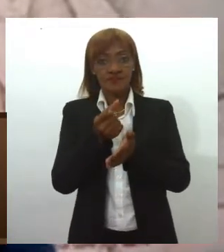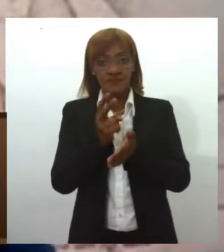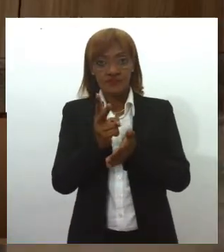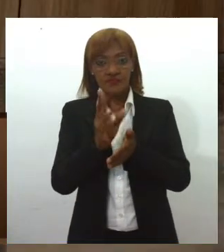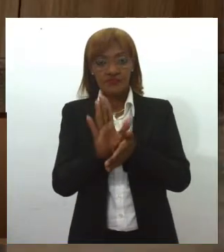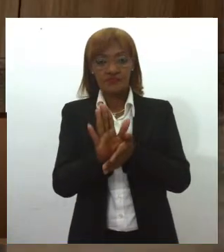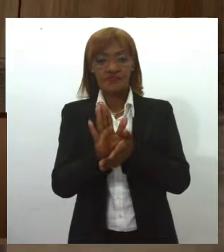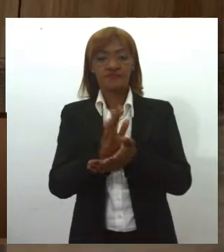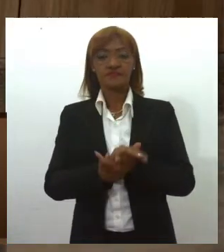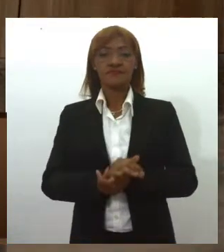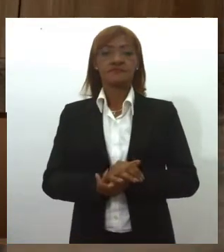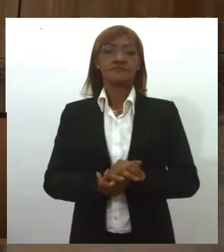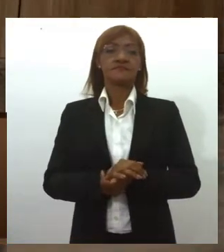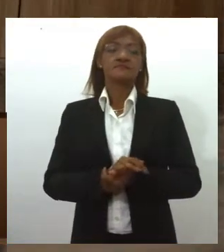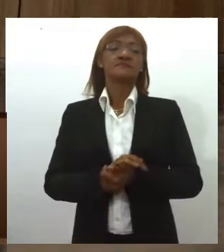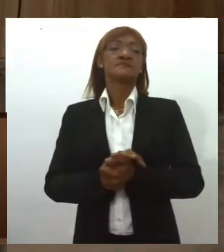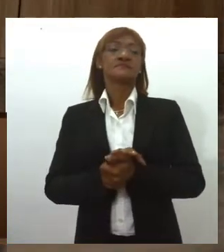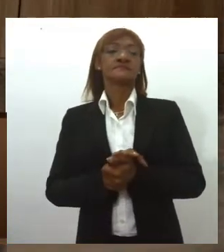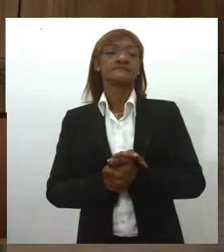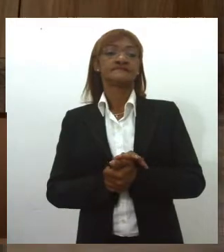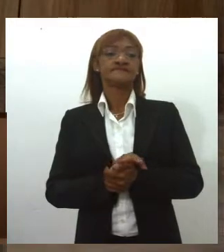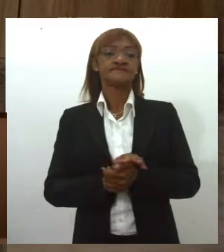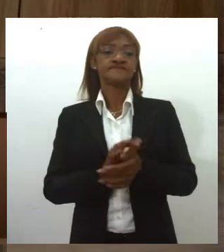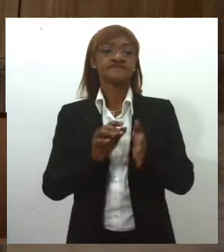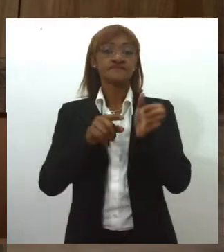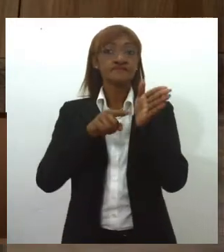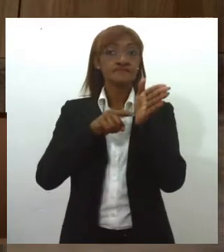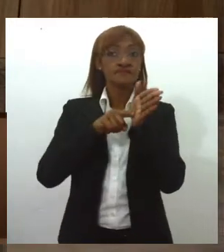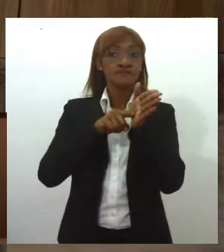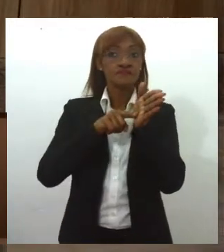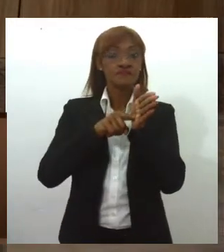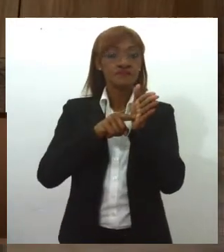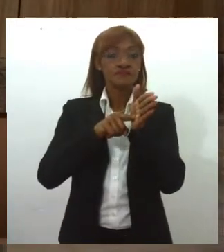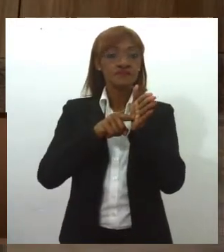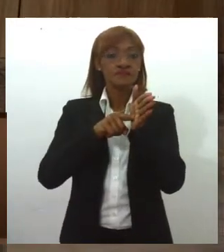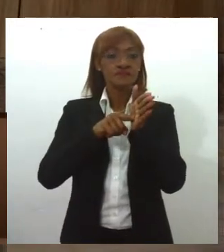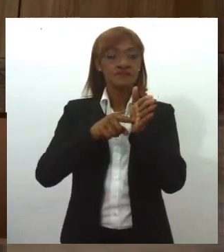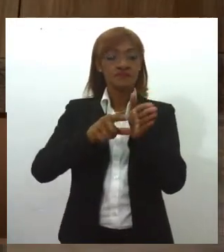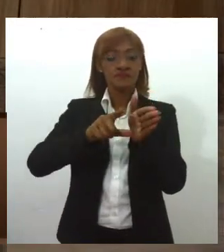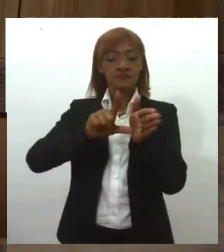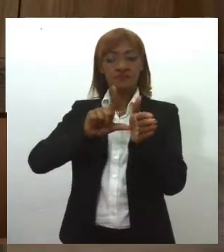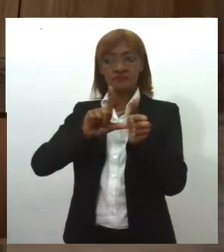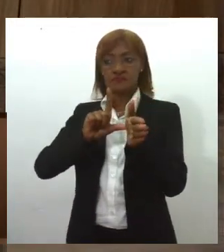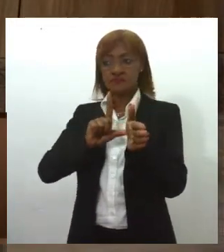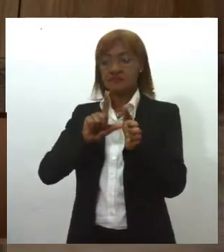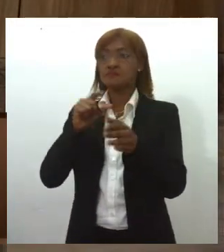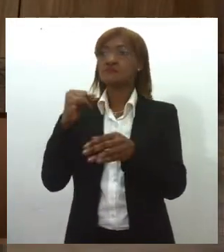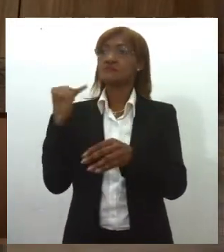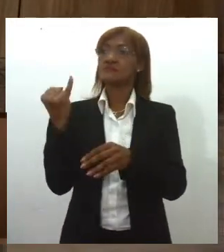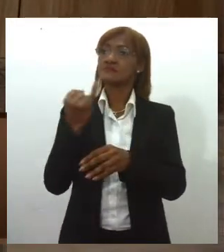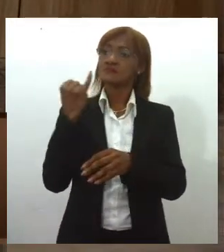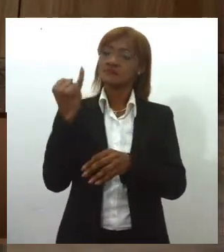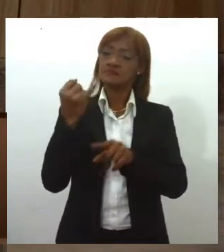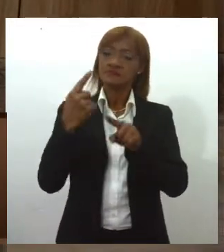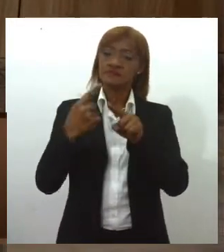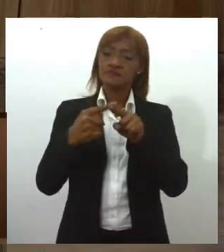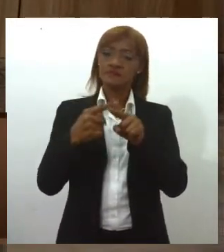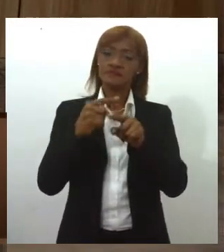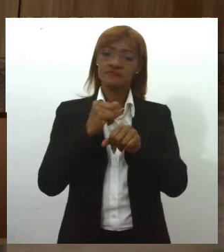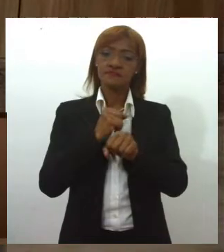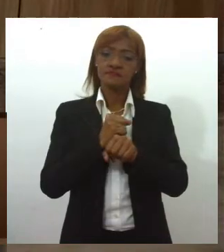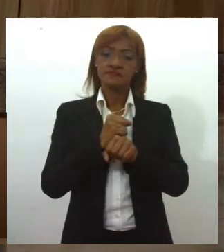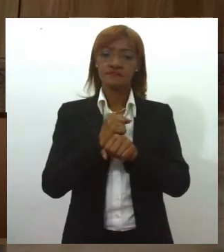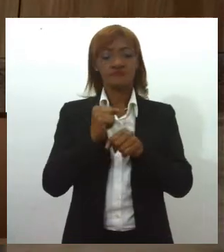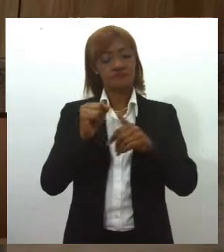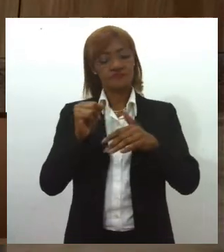Ô, doutor Renan, o diagnóstico precoce, ele é importante porque aumenta essas chances de